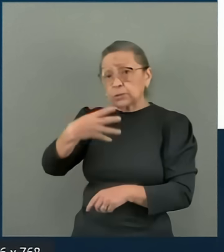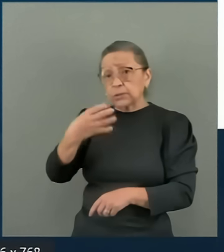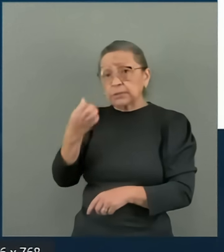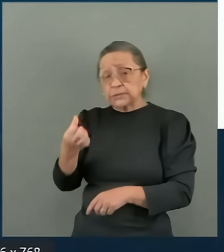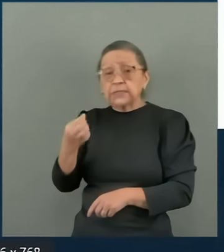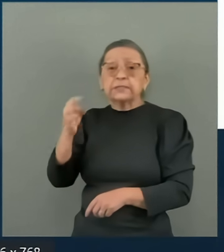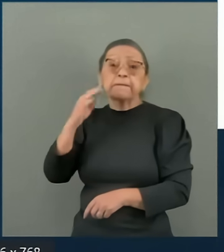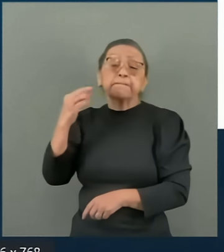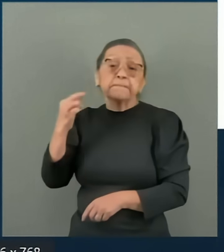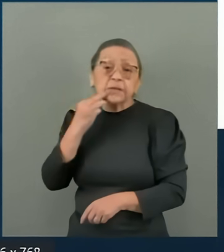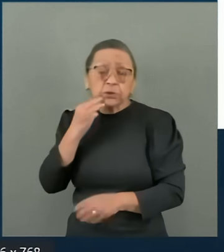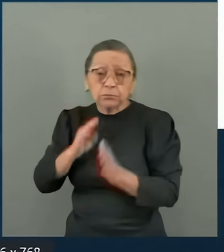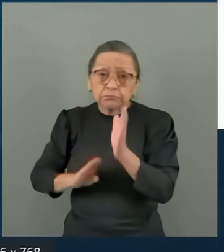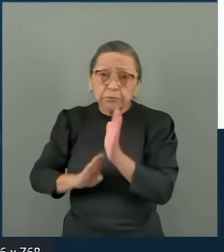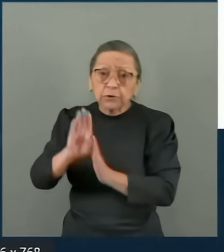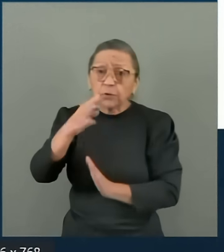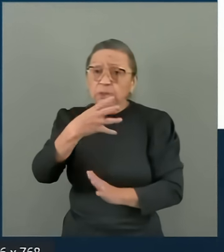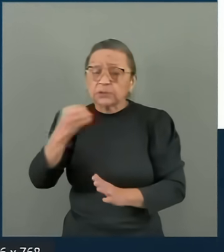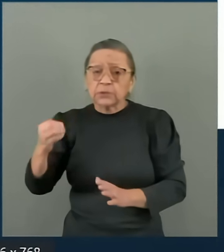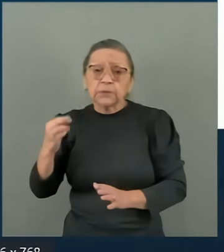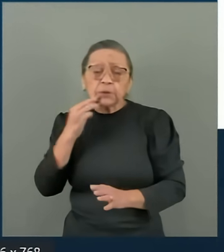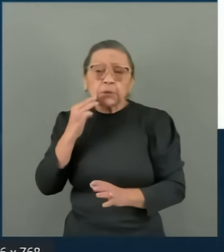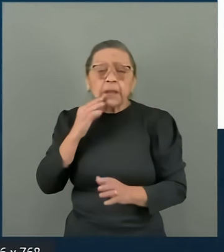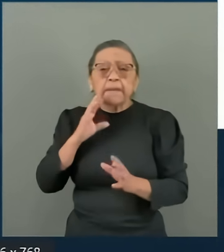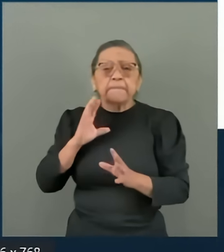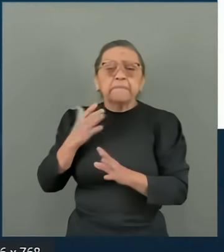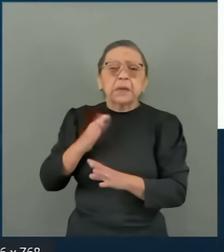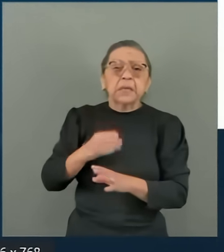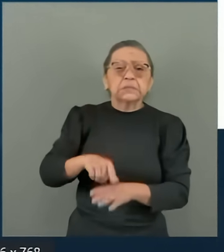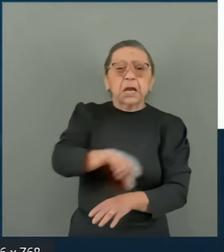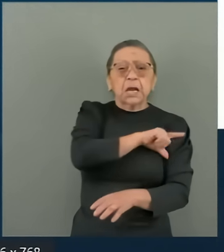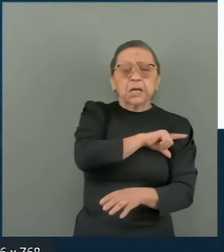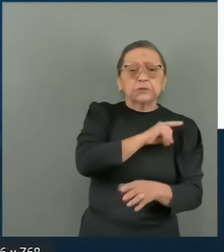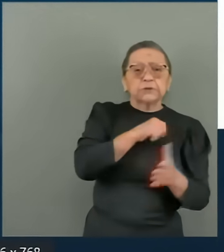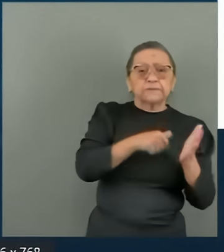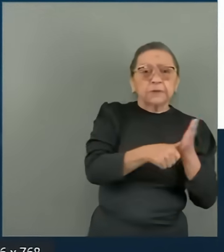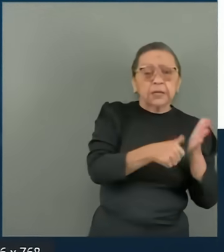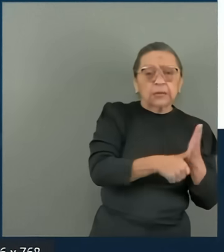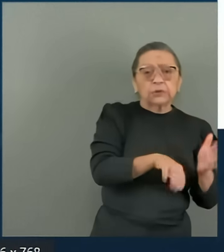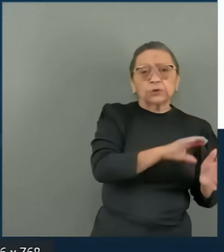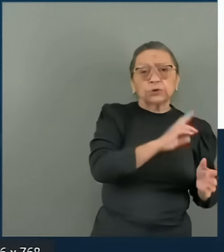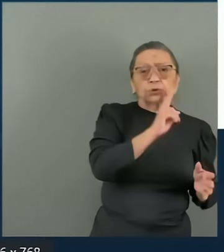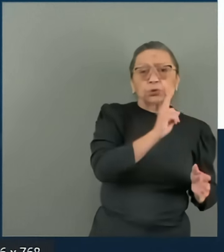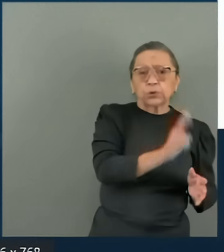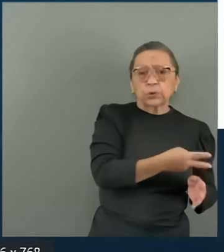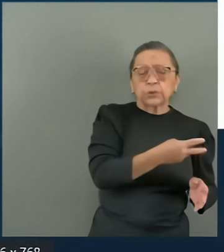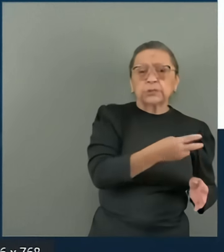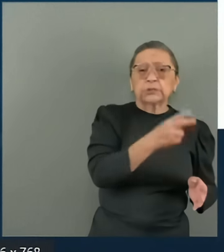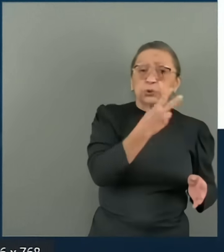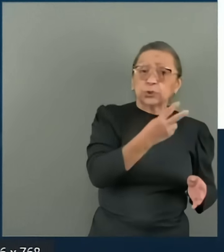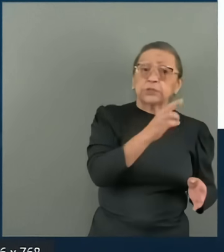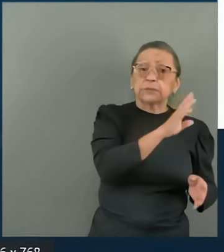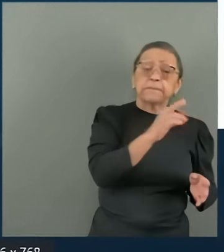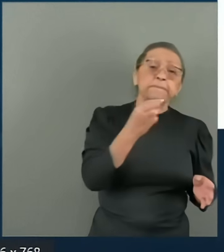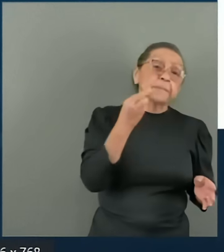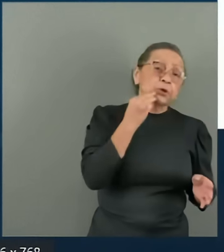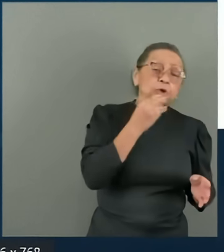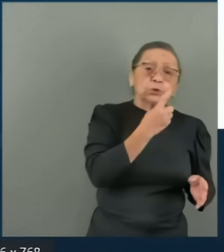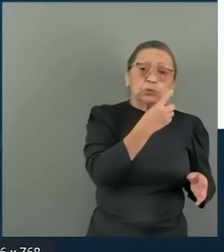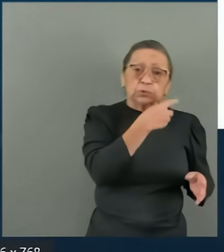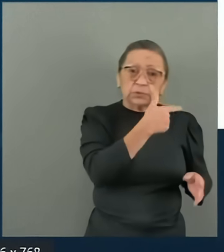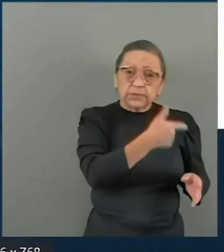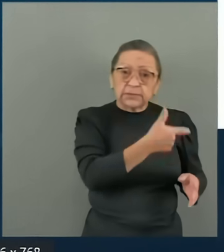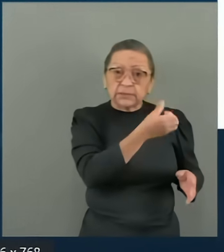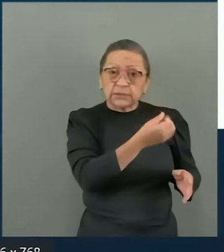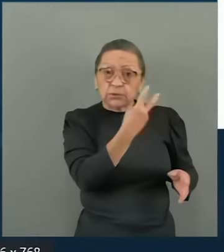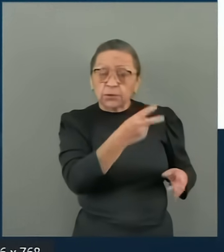milhões. A média mensal de filiados no período que antecedeu sua chegada foi de 2 milhões e 262 mil. No período que Vossa